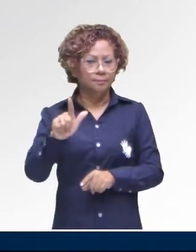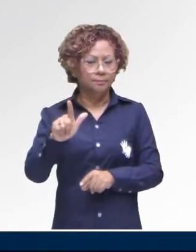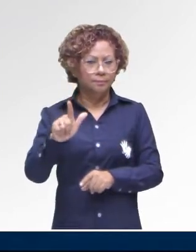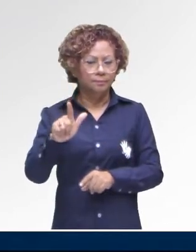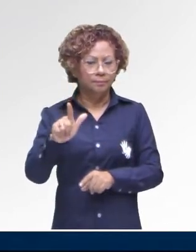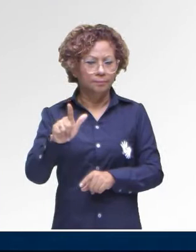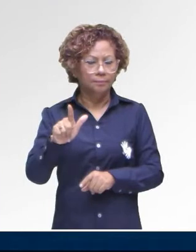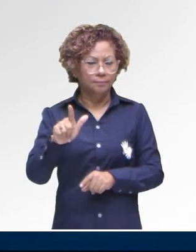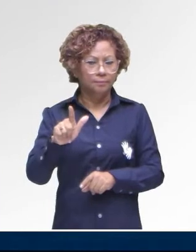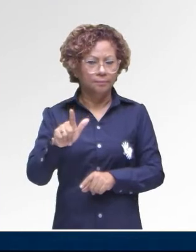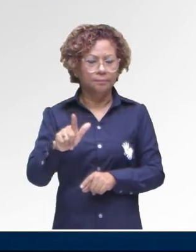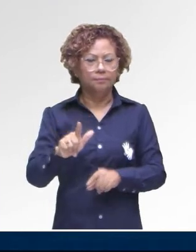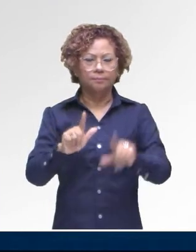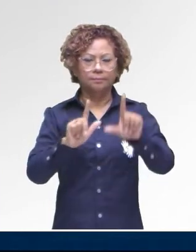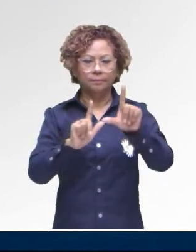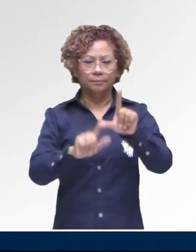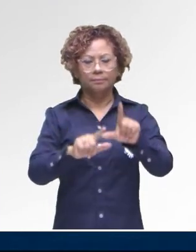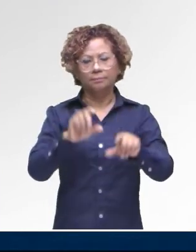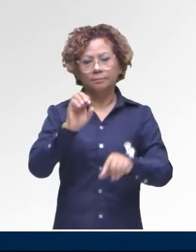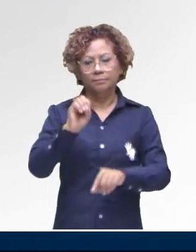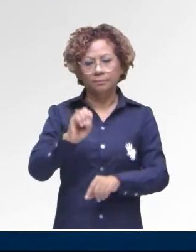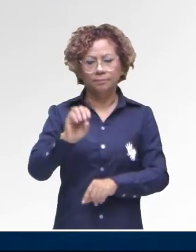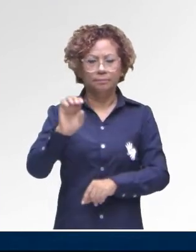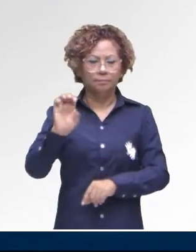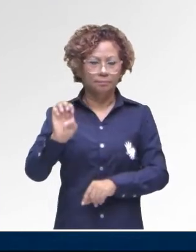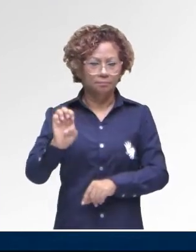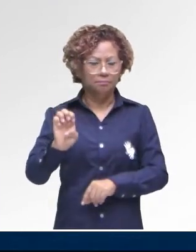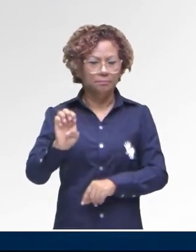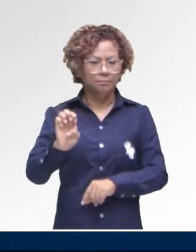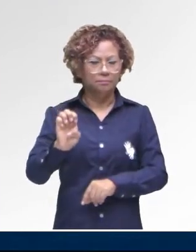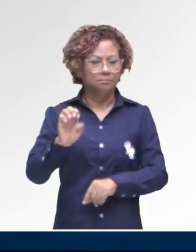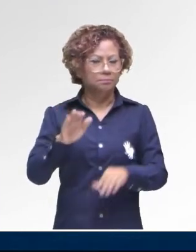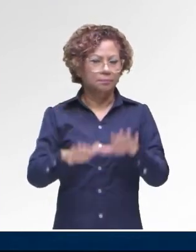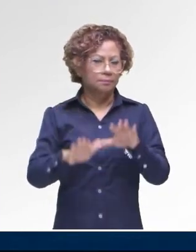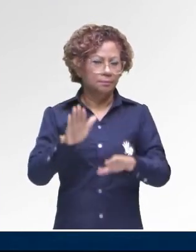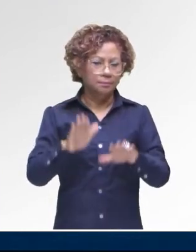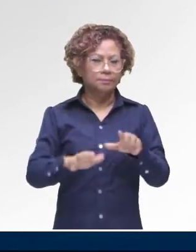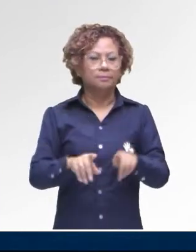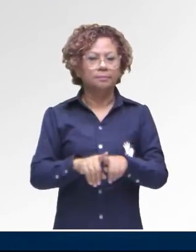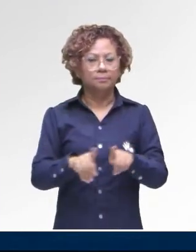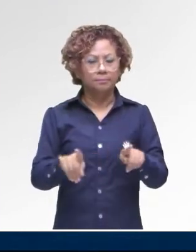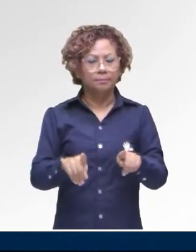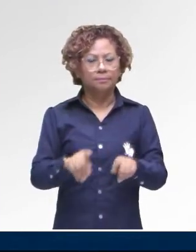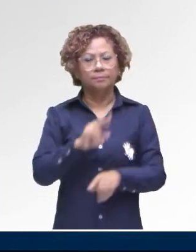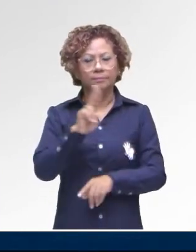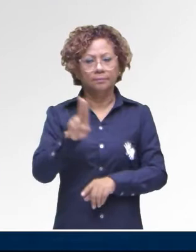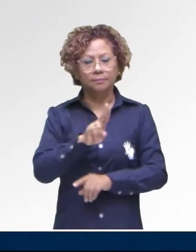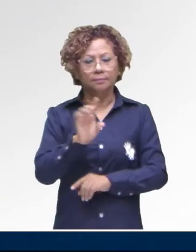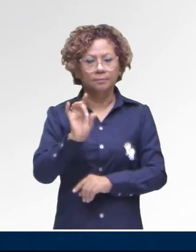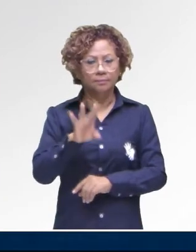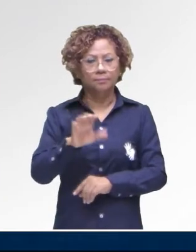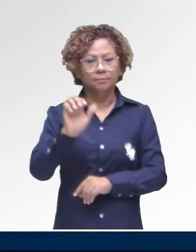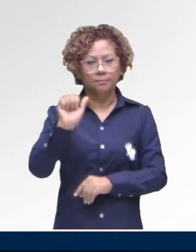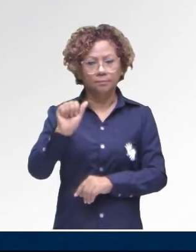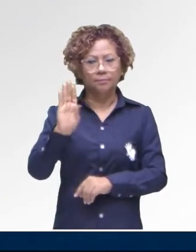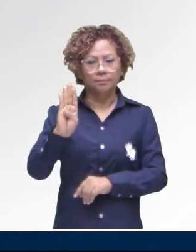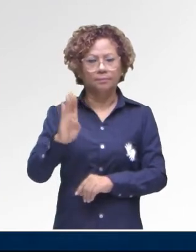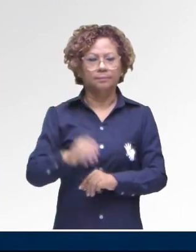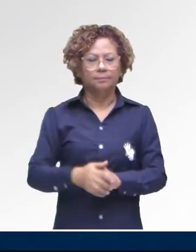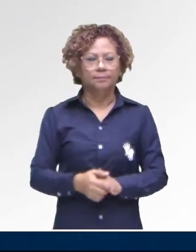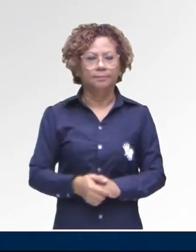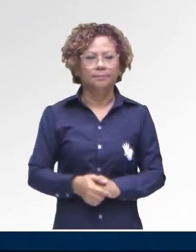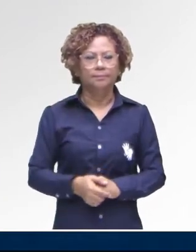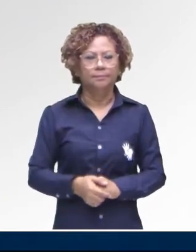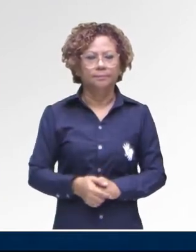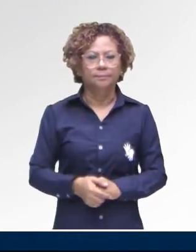outras letras aí, O, E, independente, tá? Mas vamos utilizar aqui o A e B para ficar mais fácil. Vamos lá. Então acompanhe